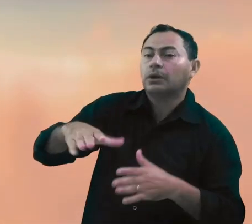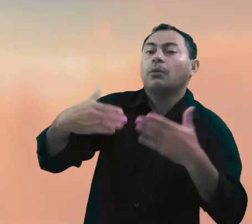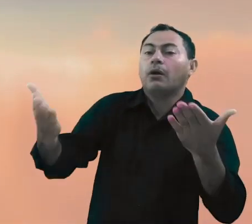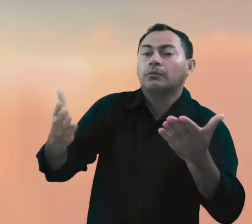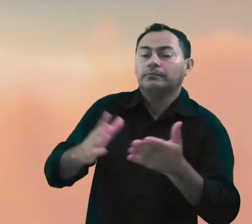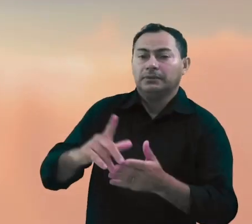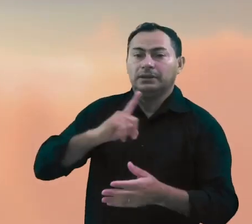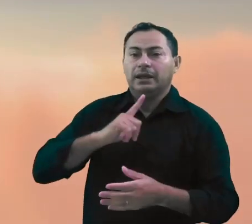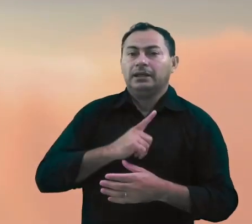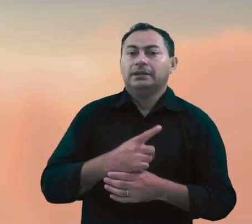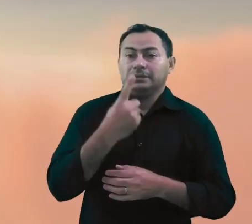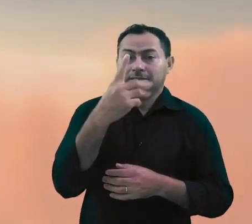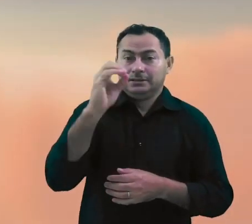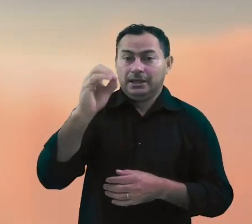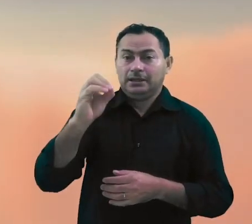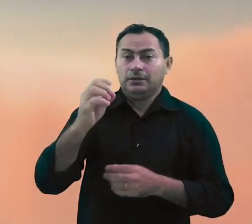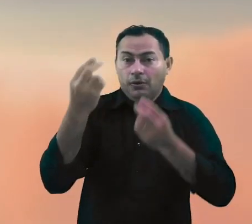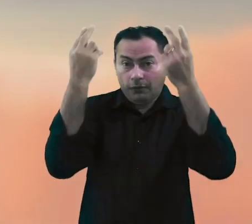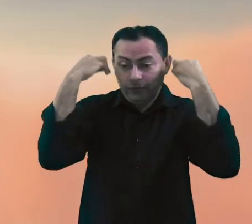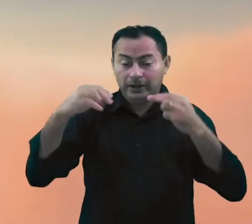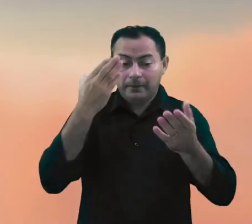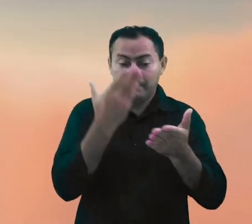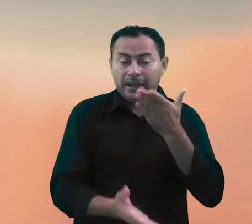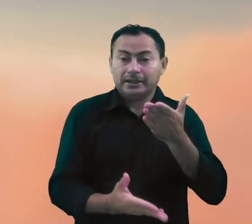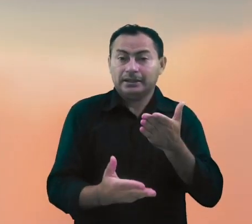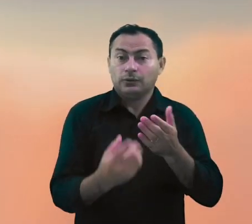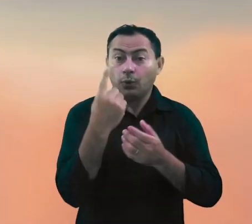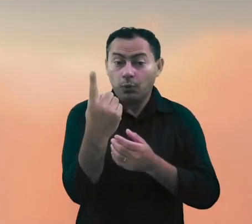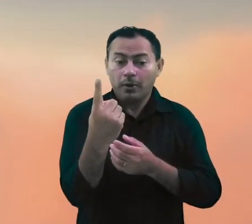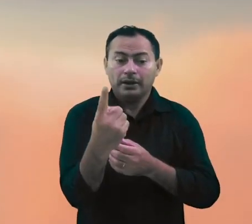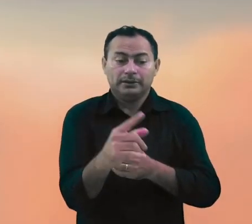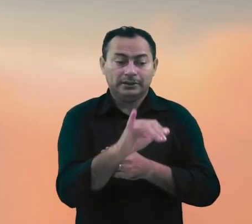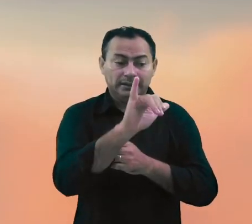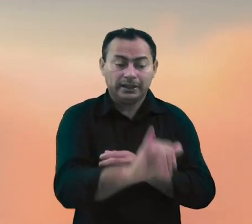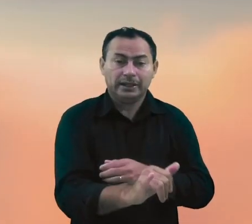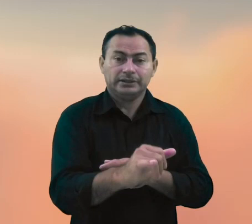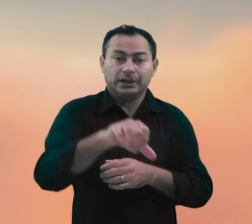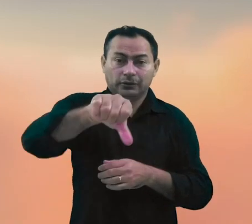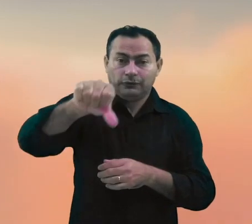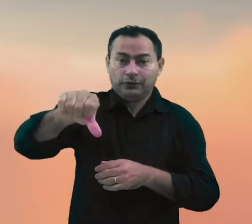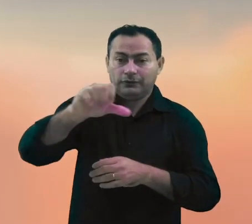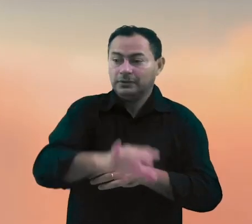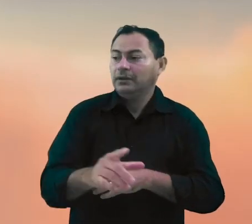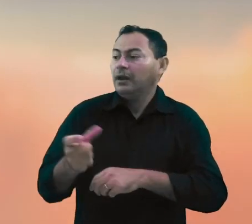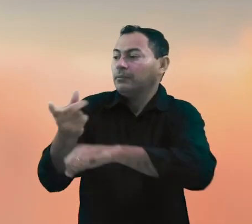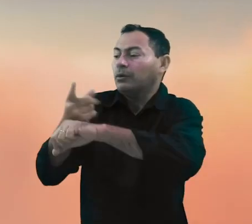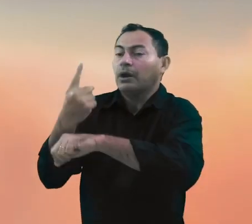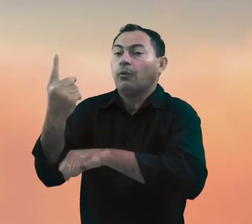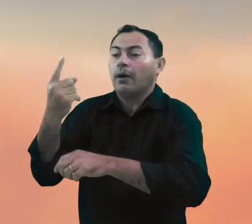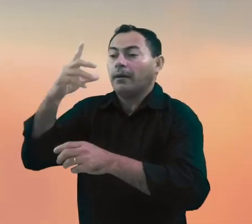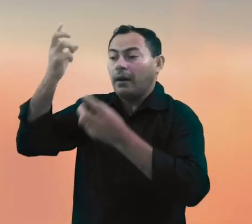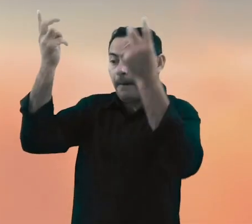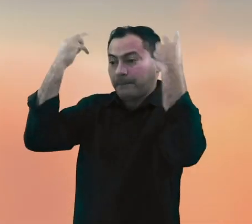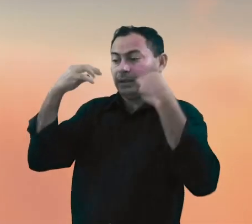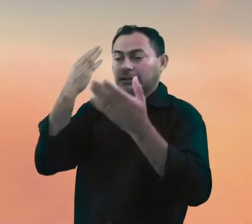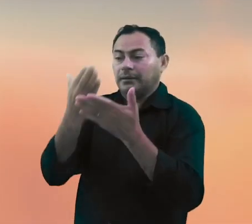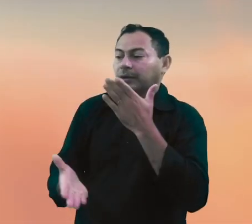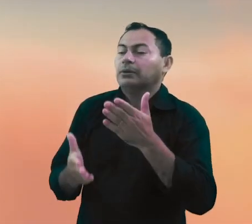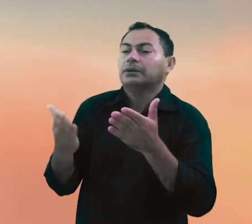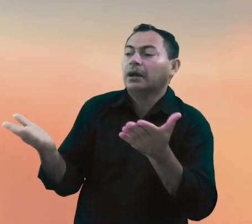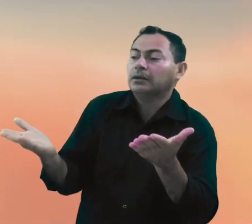vocês que, possuindo 100 ovelhas e perdendo uma, não deixa as 99 no campo e vai atrás da ovelha perdida